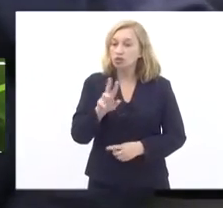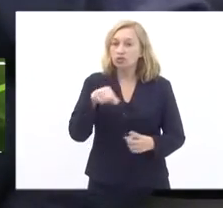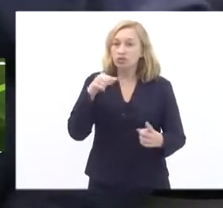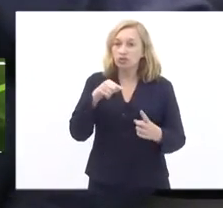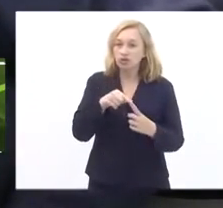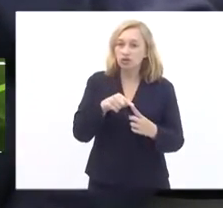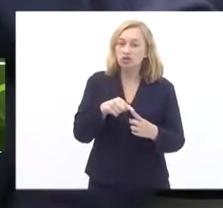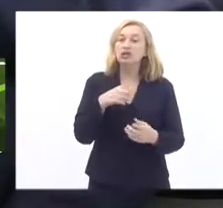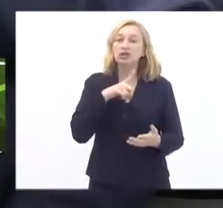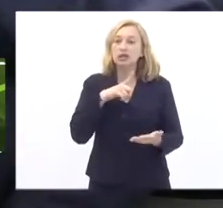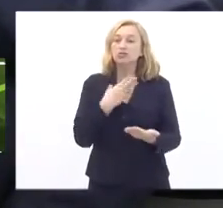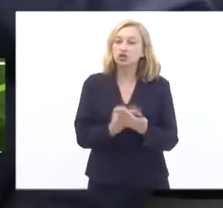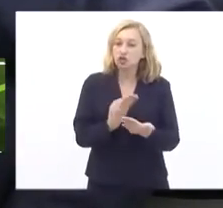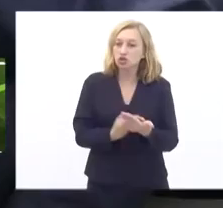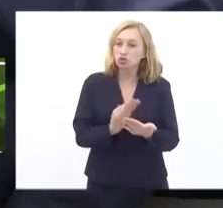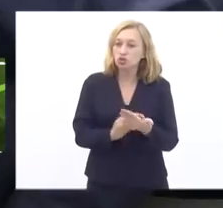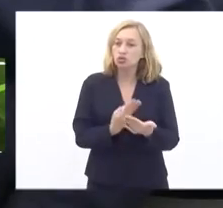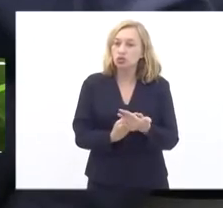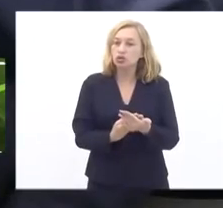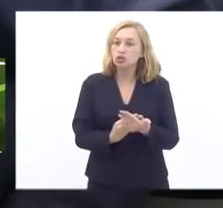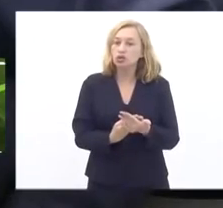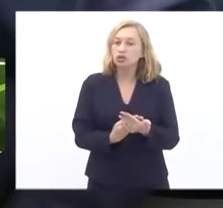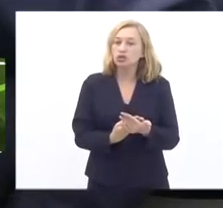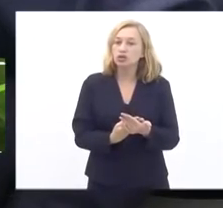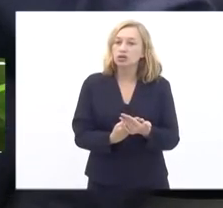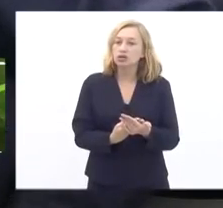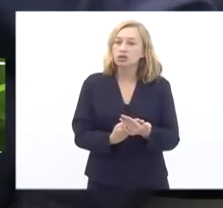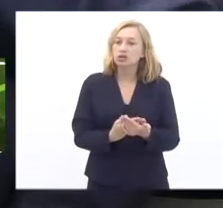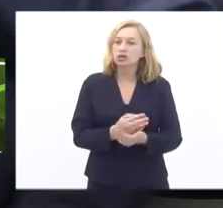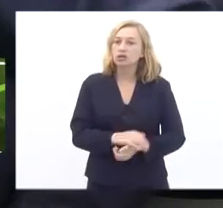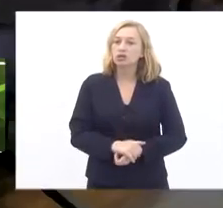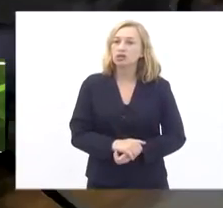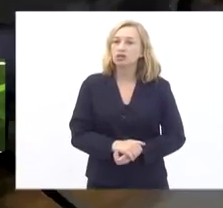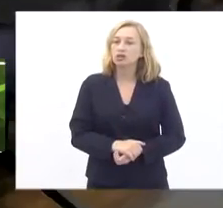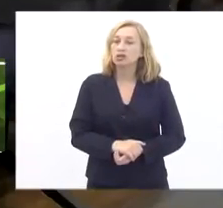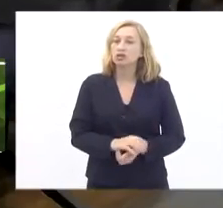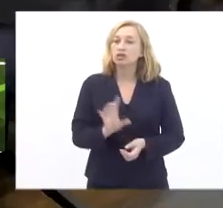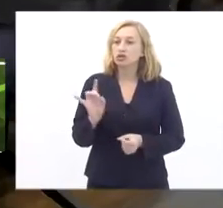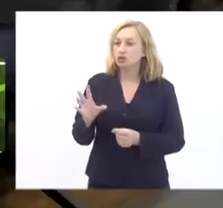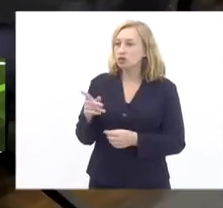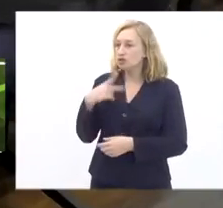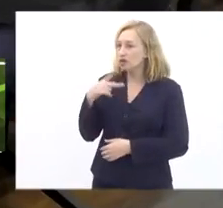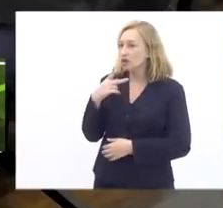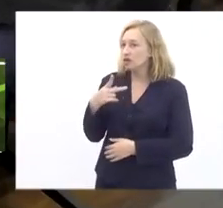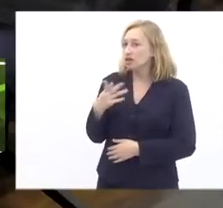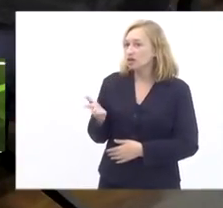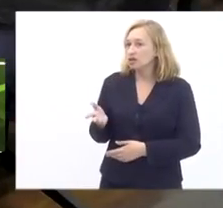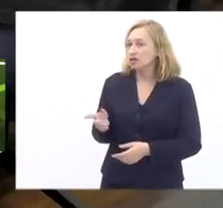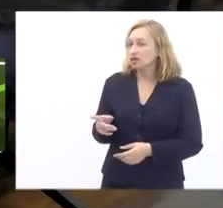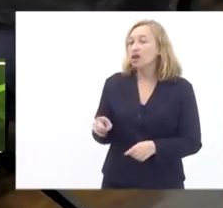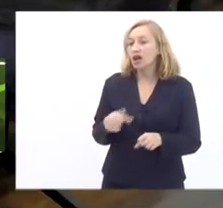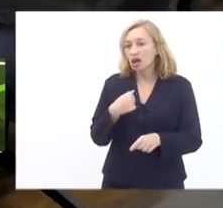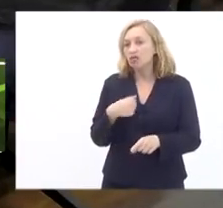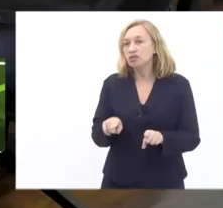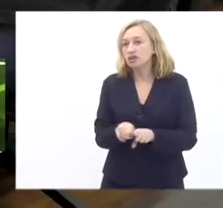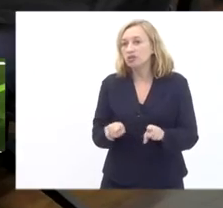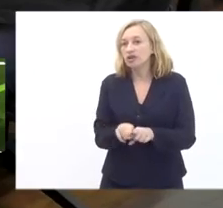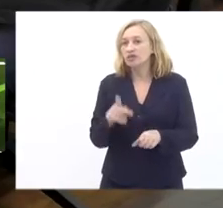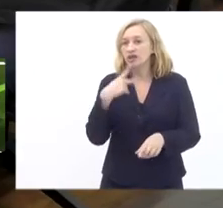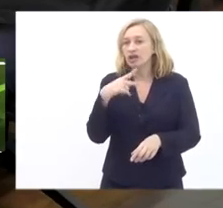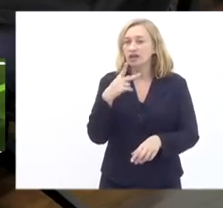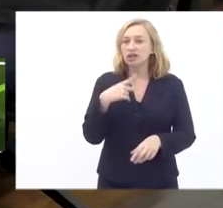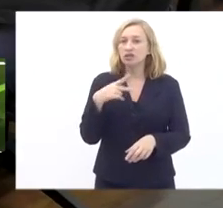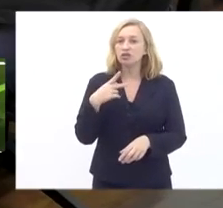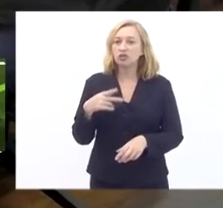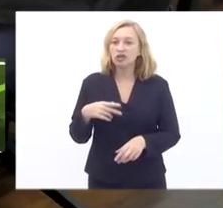nós temos estudos. Deixa eu fazer uma observação. Eu ia fazer uma observação também, de Paulo. Quero que ele responda em relação à